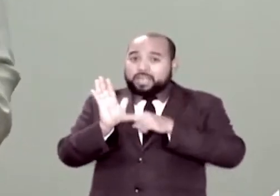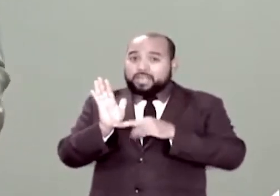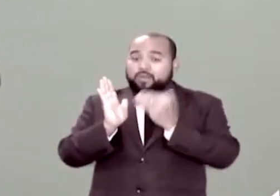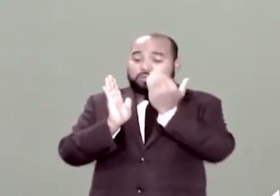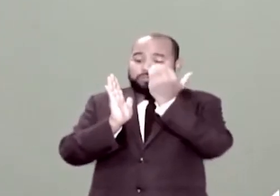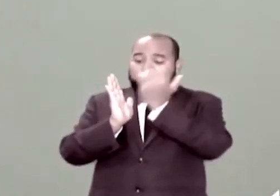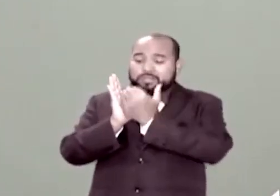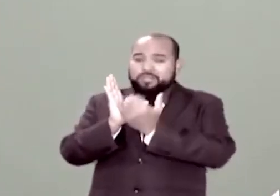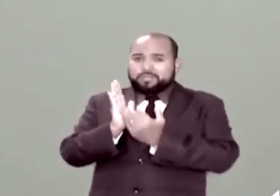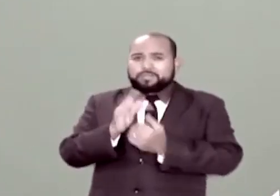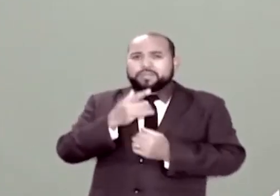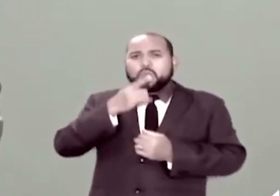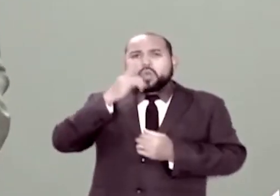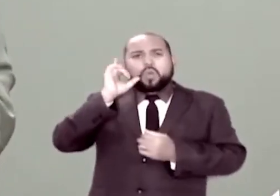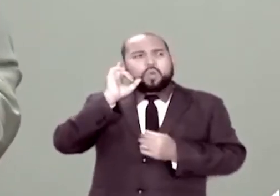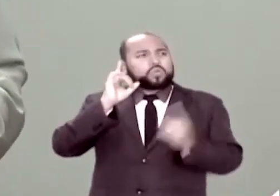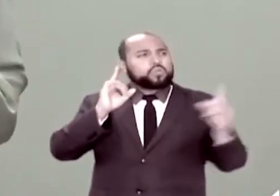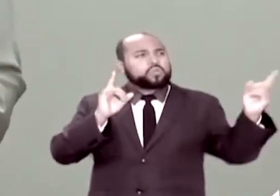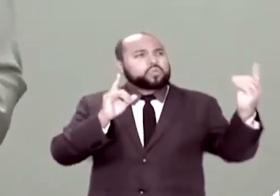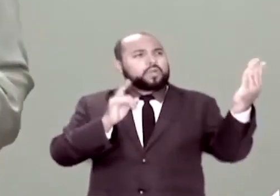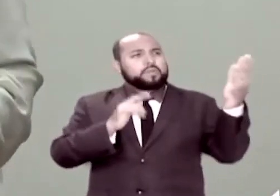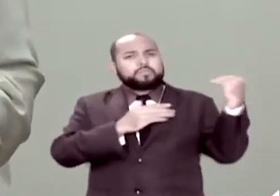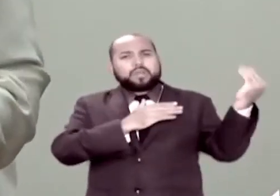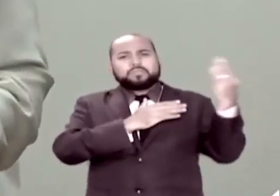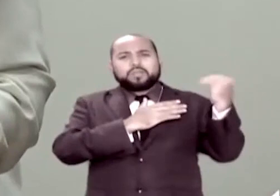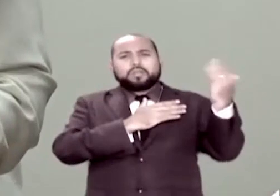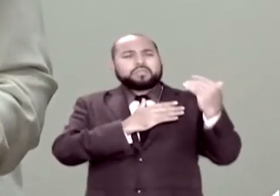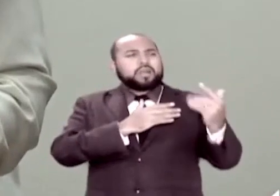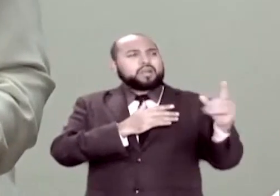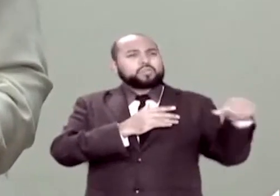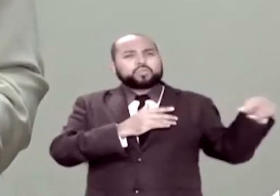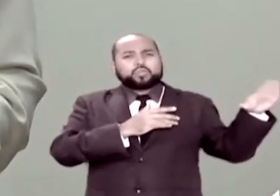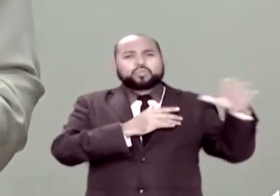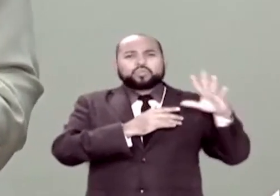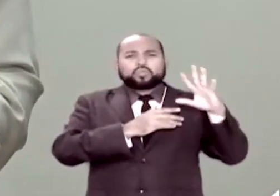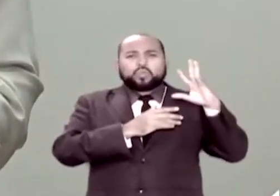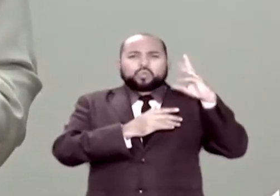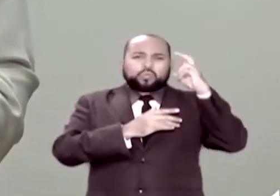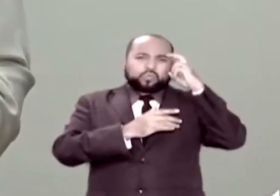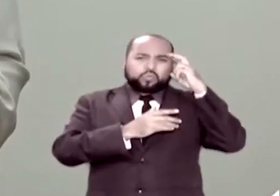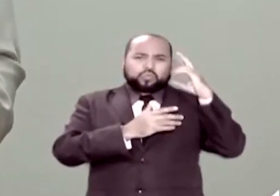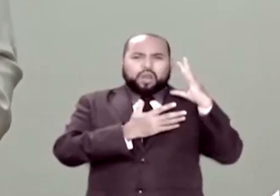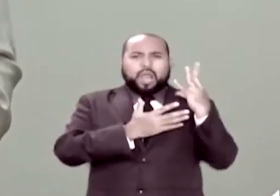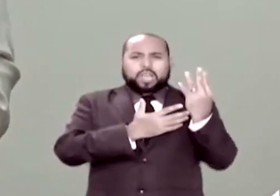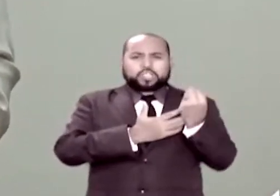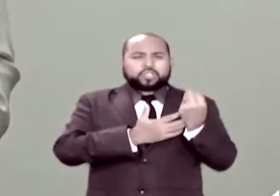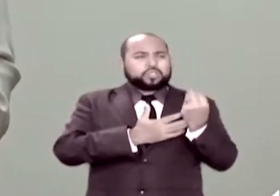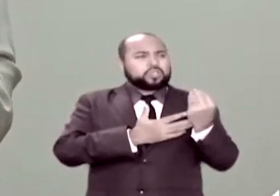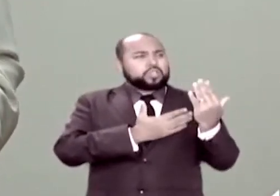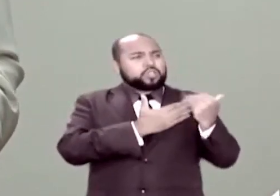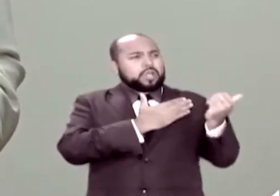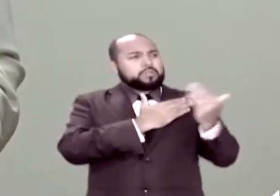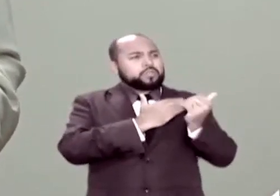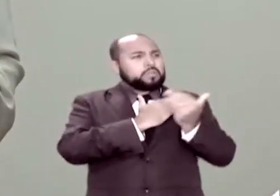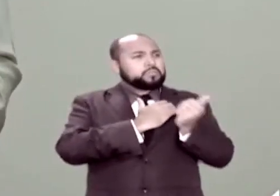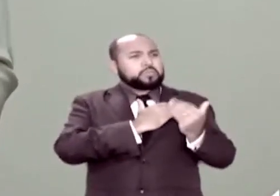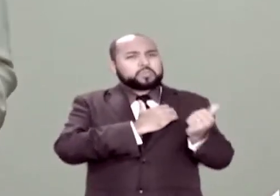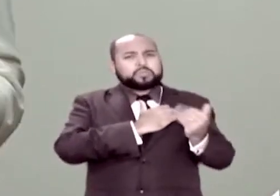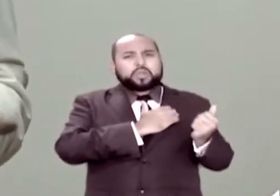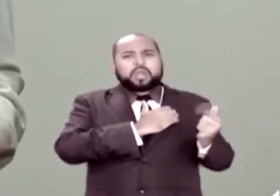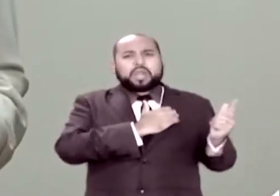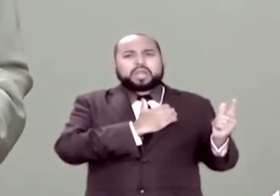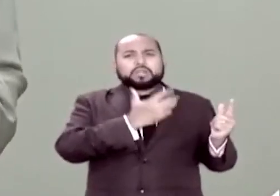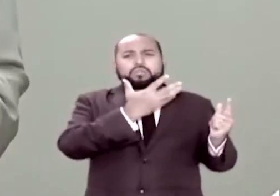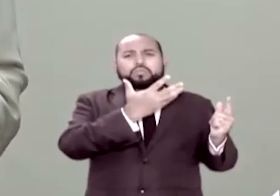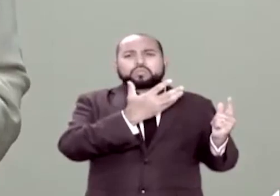nosso mandato foi muito acionado pelos fazedores de Cultura de Macaé que tiveram o resultado negado so